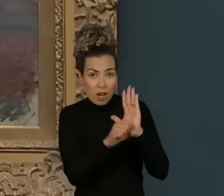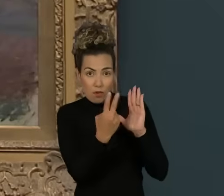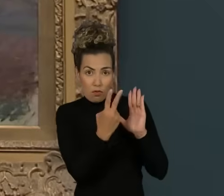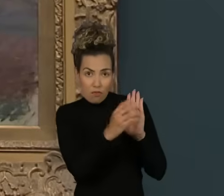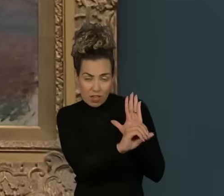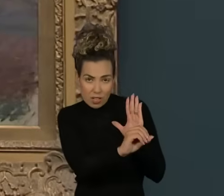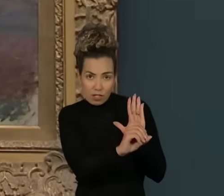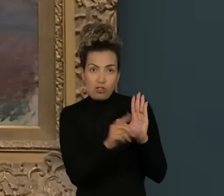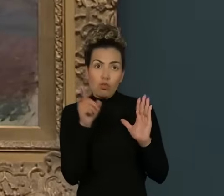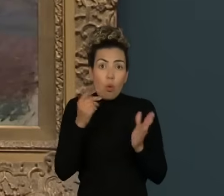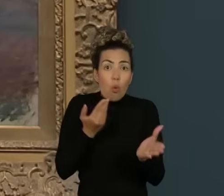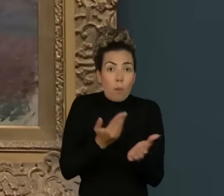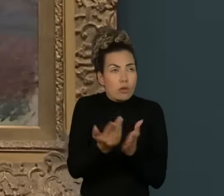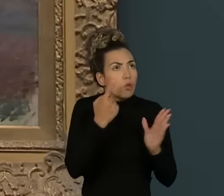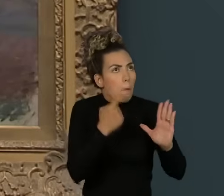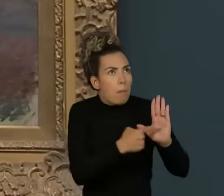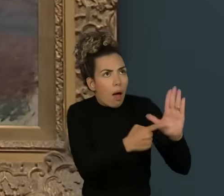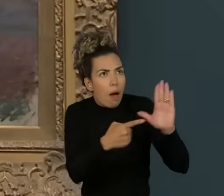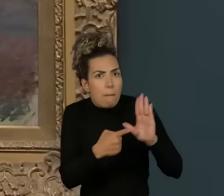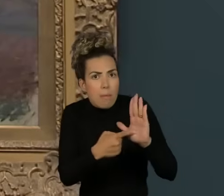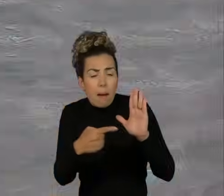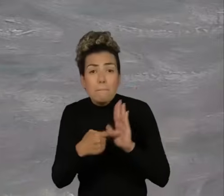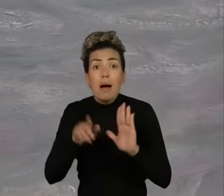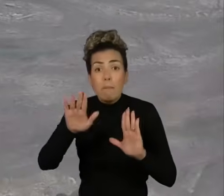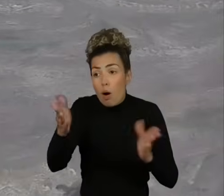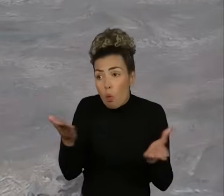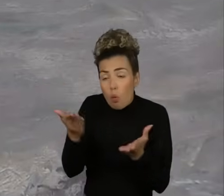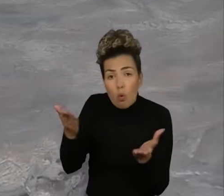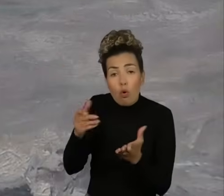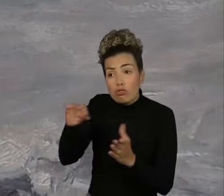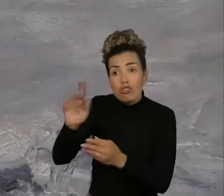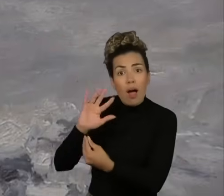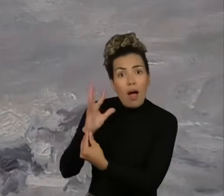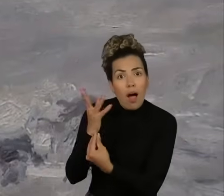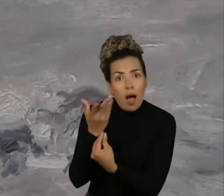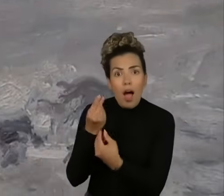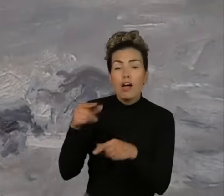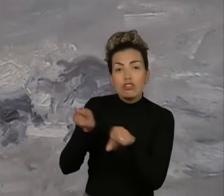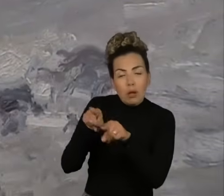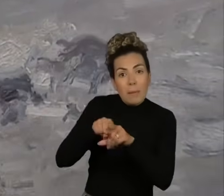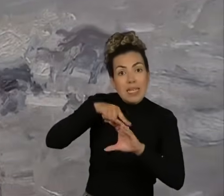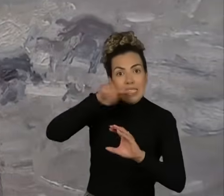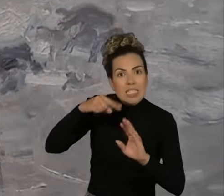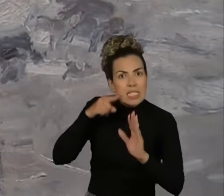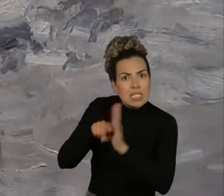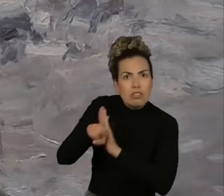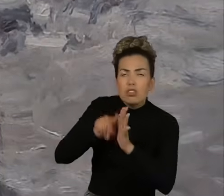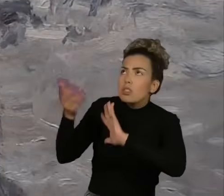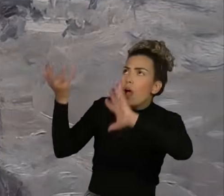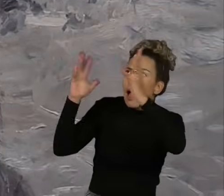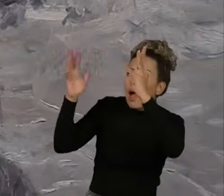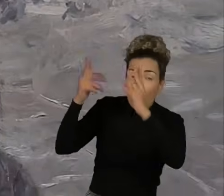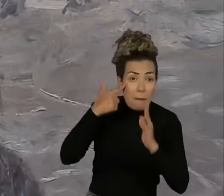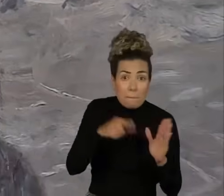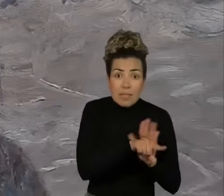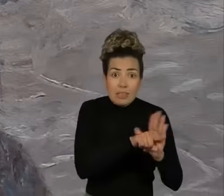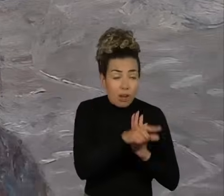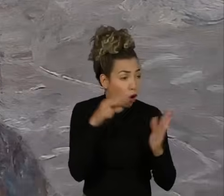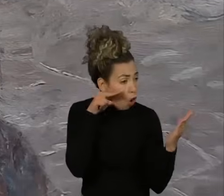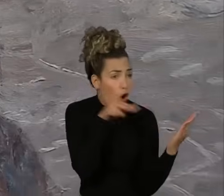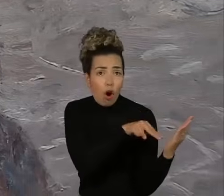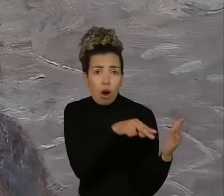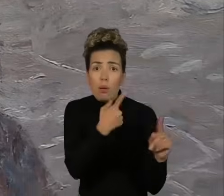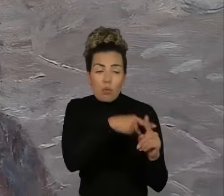estudadas não só por historiadores da arte, mas também por cientistas do clima, porque elas são consideradas documentos daquela época. Então eles